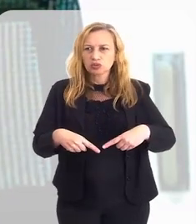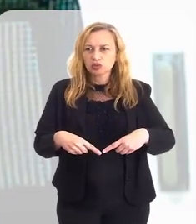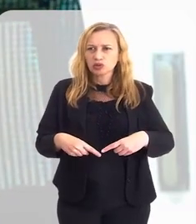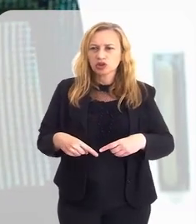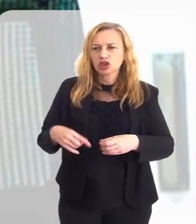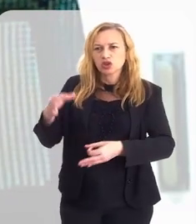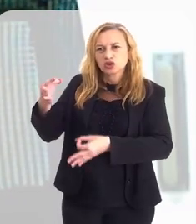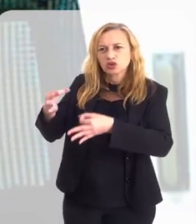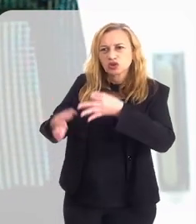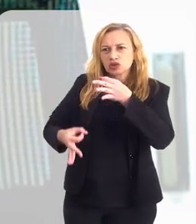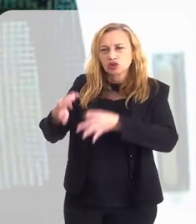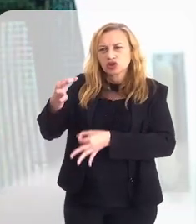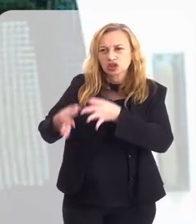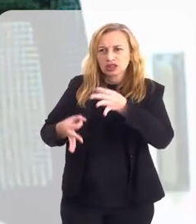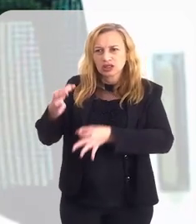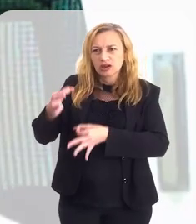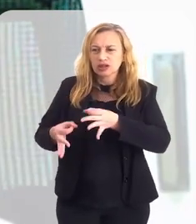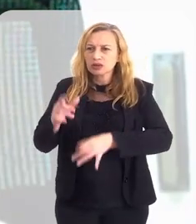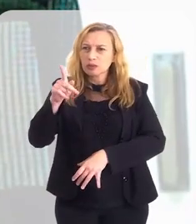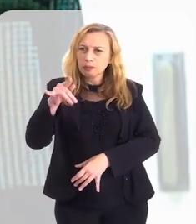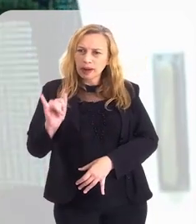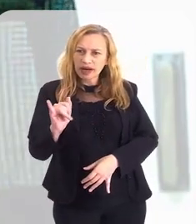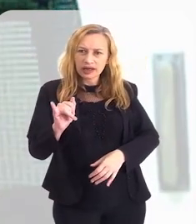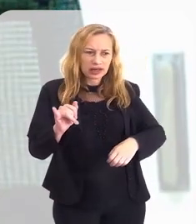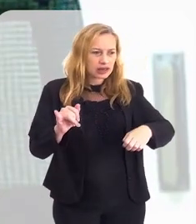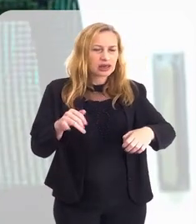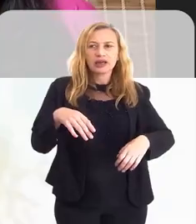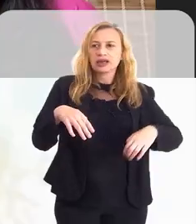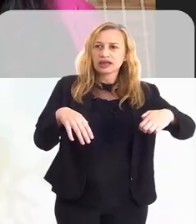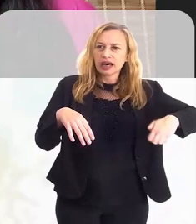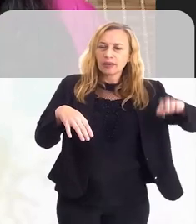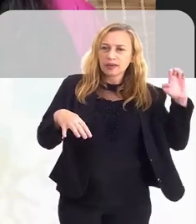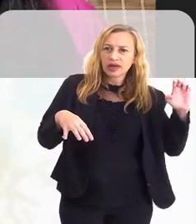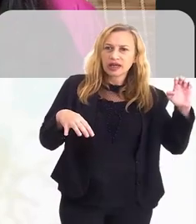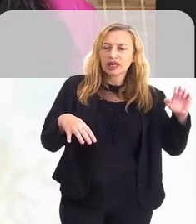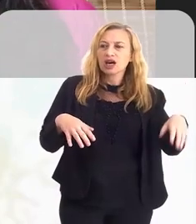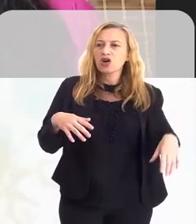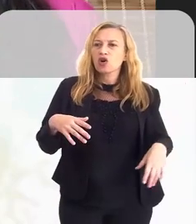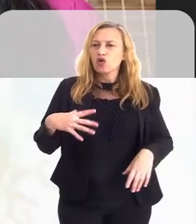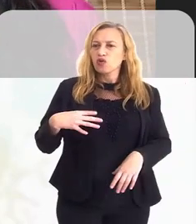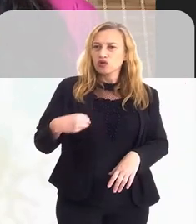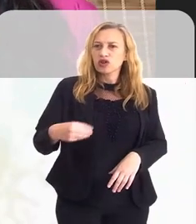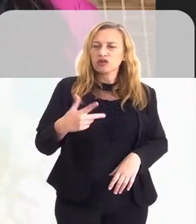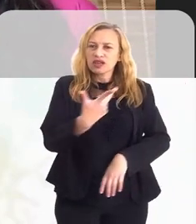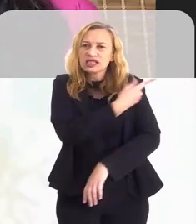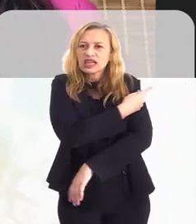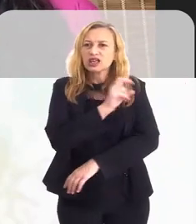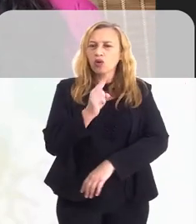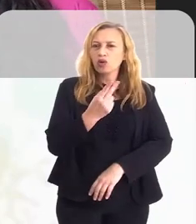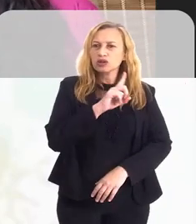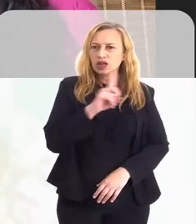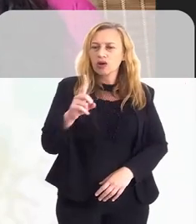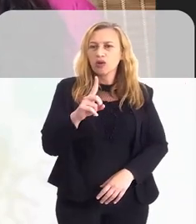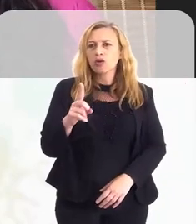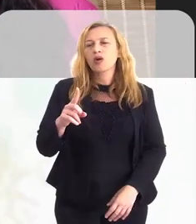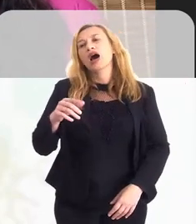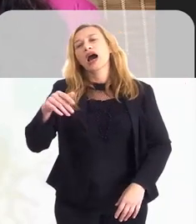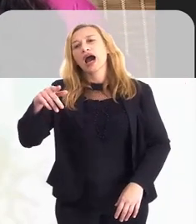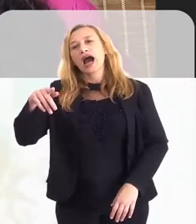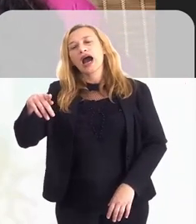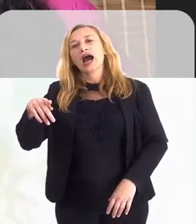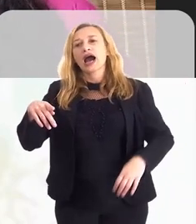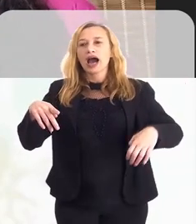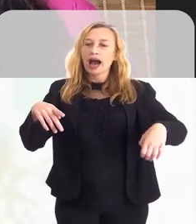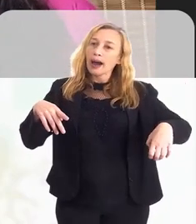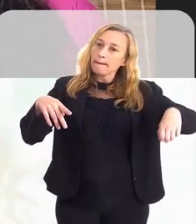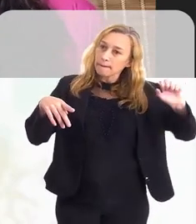disputa judicial entre pais, um pai e uma mãe, que querem decidir se o filho pode ou não ser vacinado. E aí, a mãe é favorável e